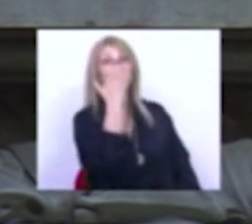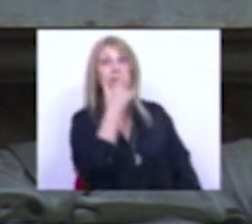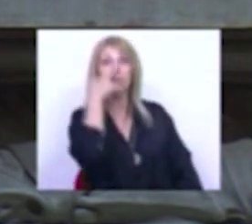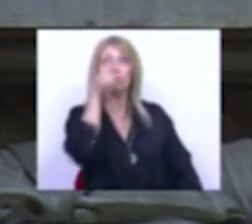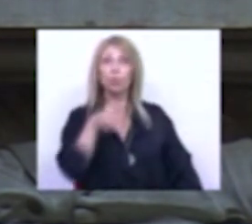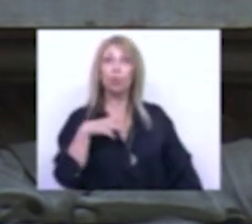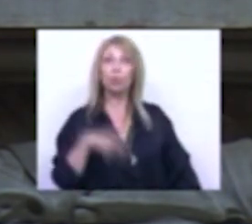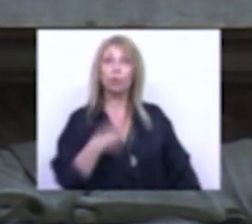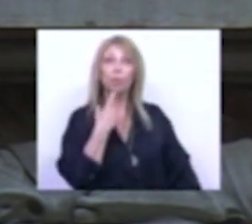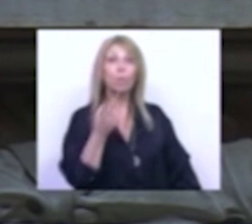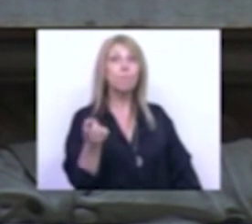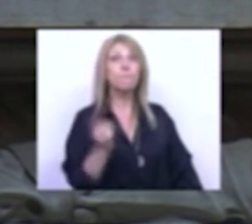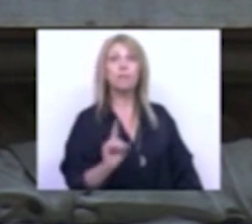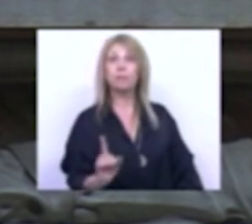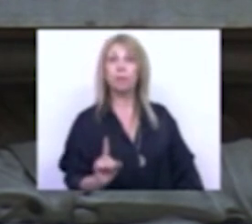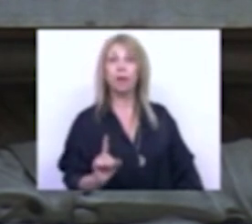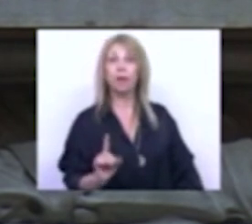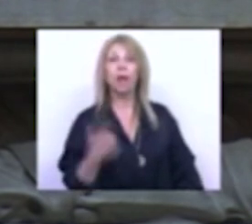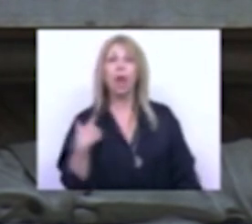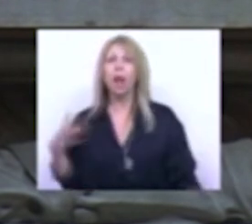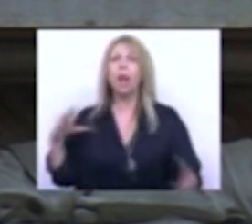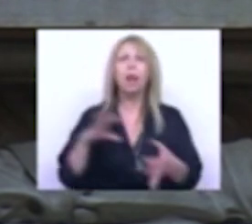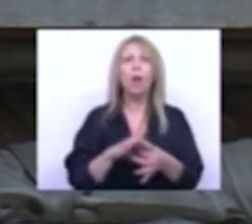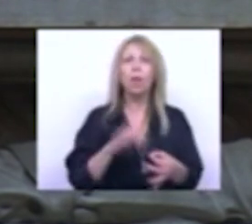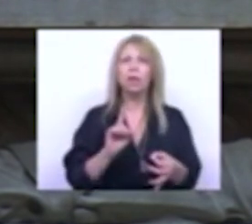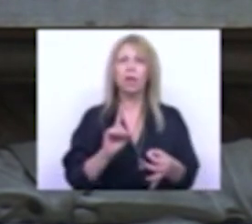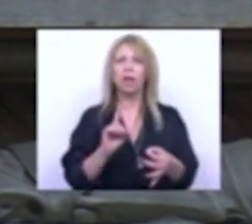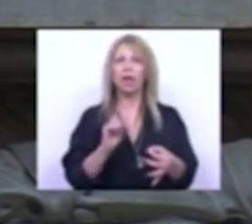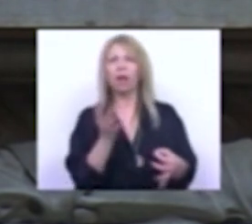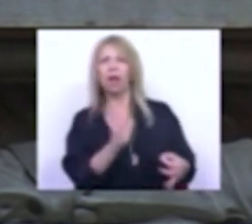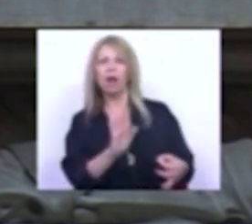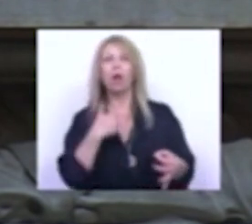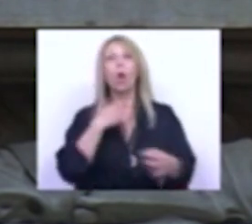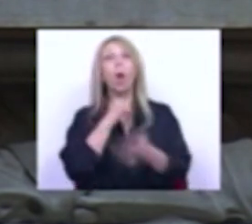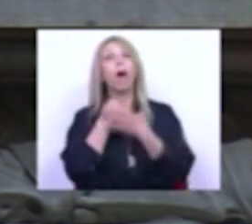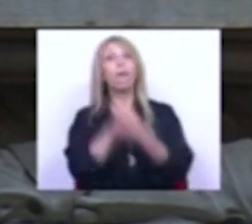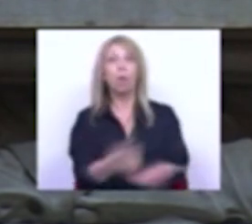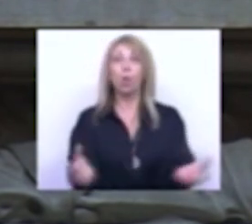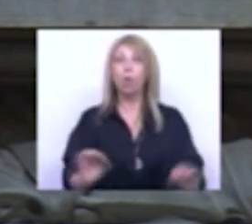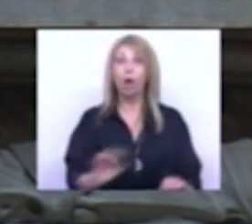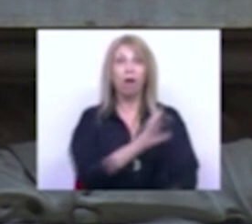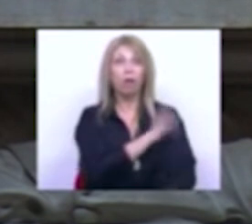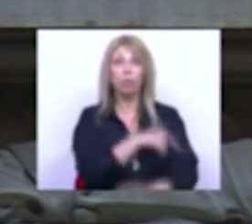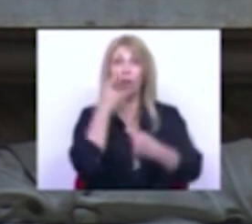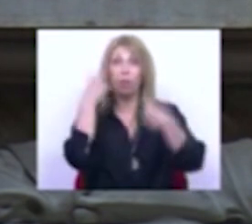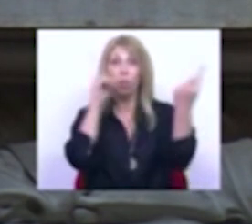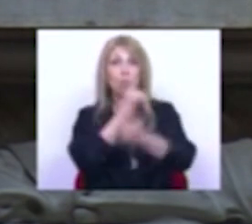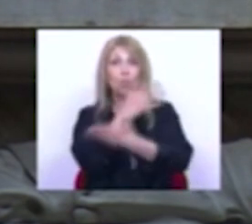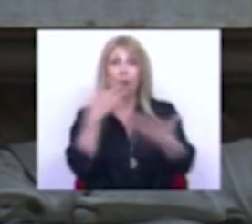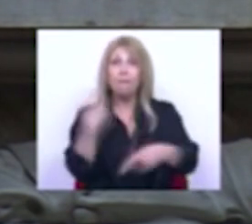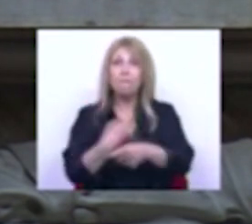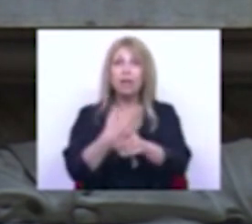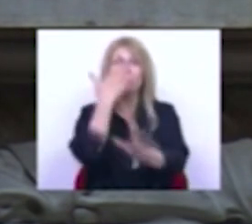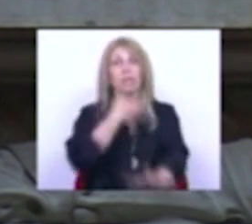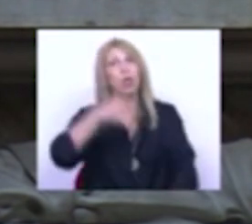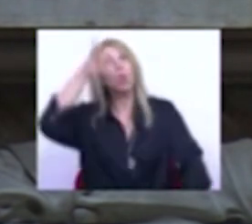perceberem e não aderirem e não apoiarem, não há poder público, mesmo o mais corajoso ou voluntarista,